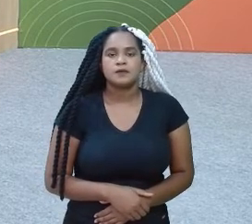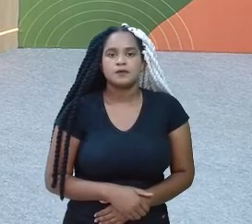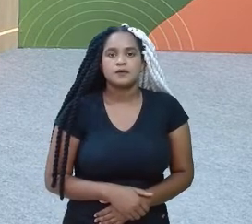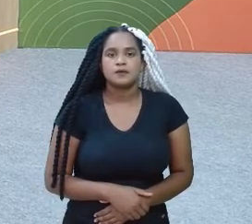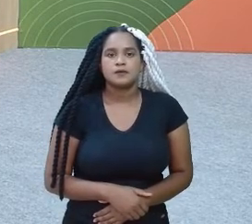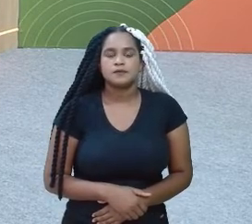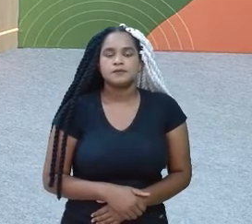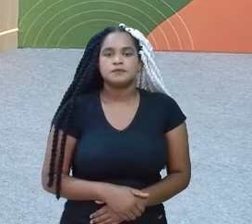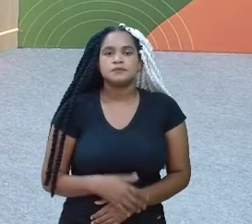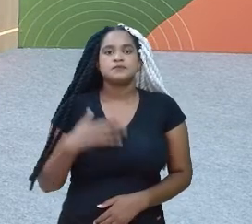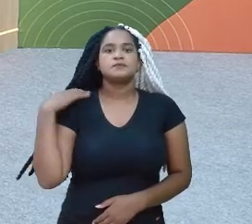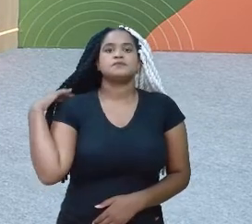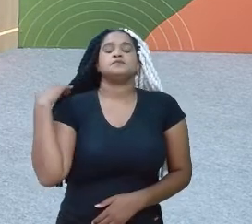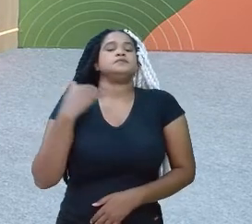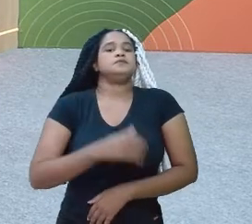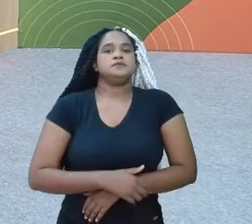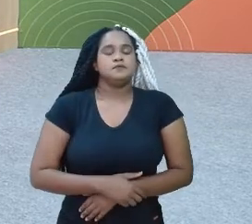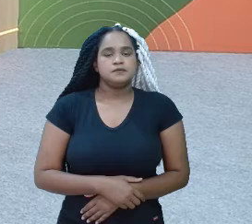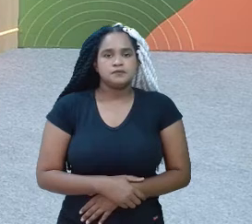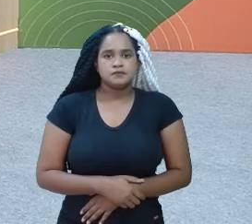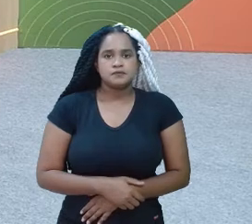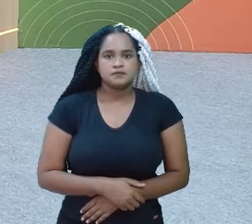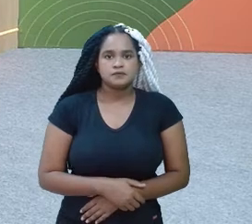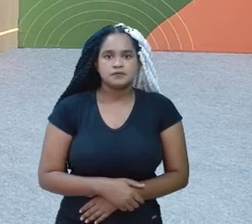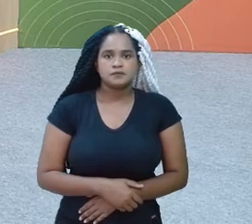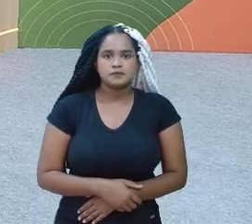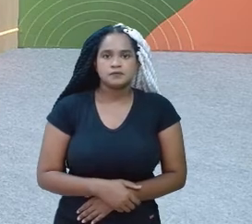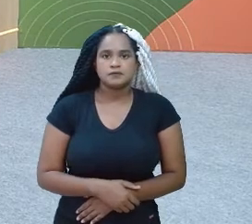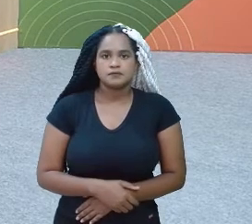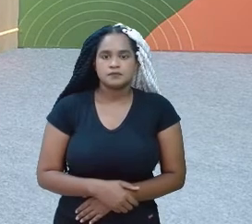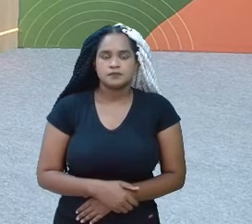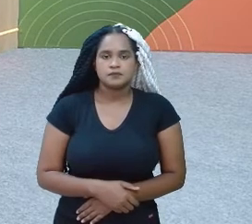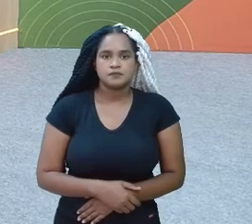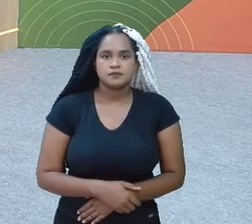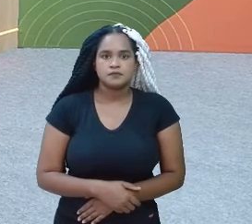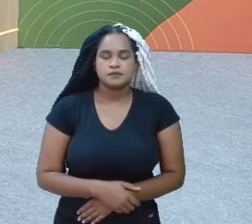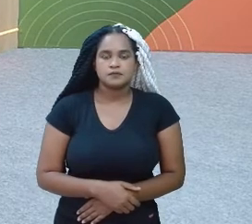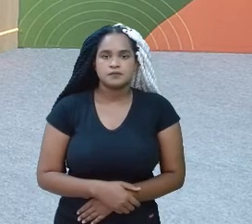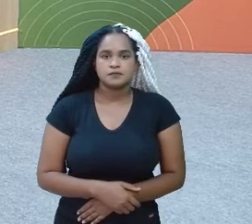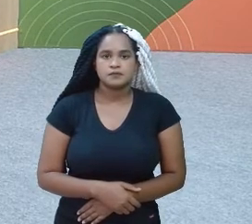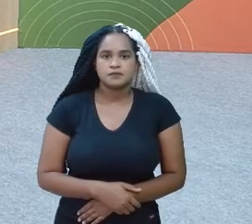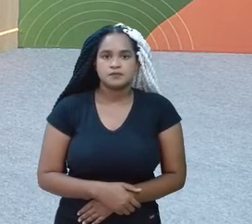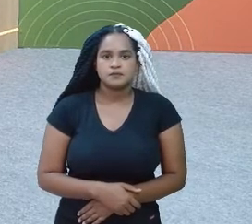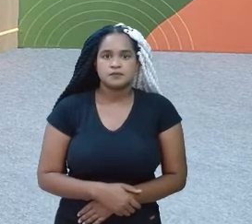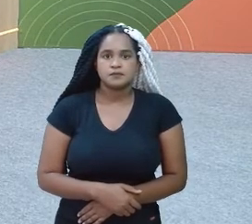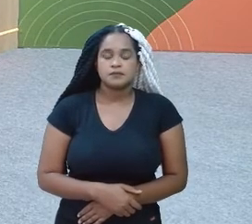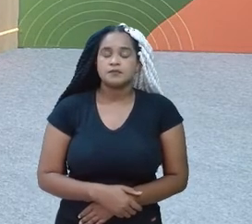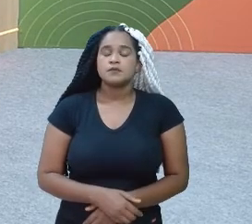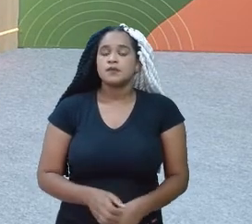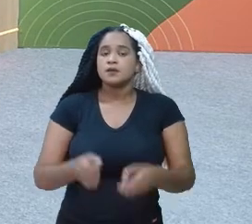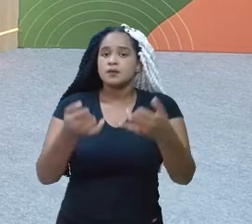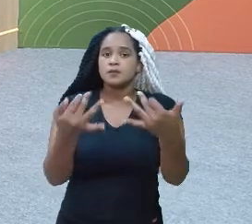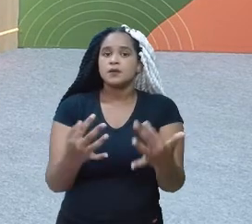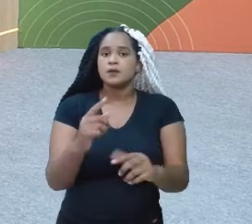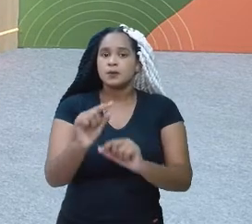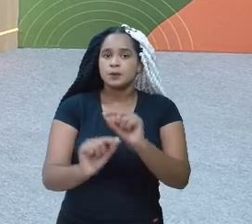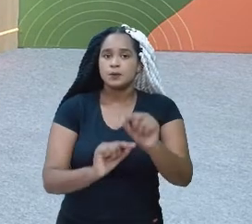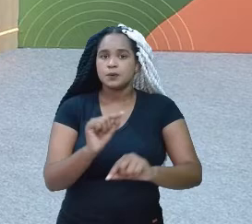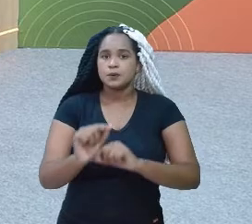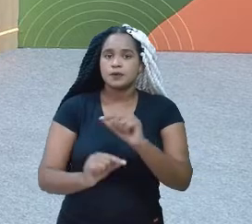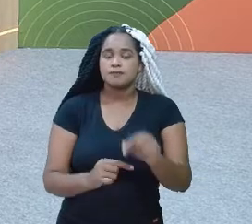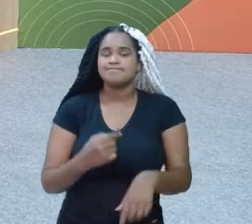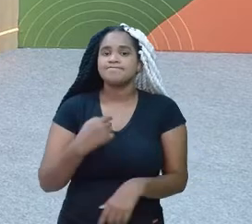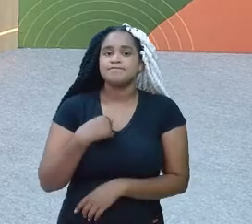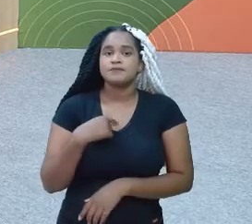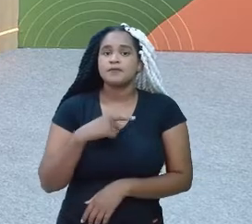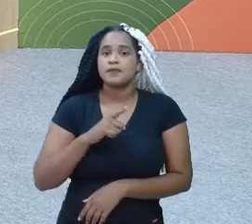ele se tornava, não é? Quando vimos aqui que ele dizia que ia, não é, ver a lua, ele ficava ali imaginando, não